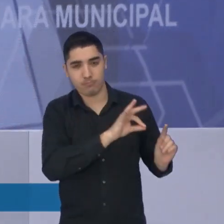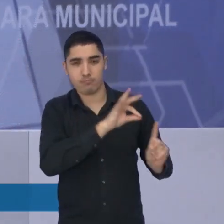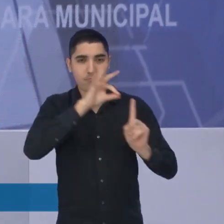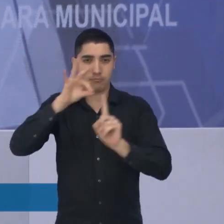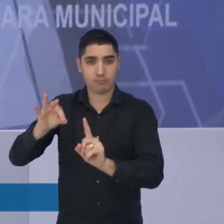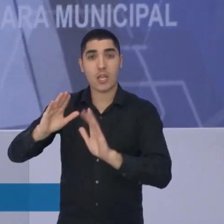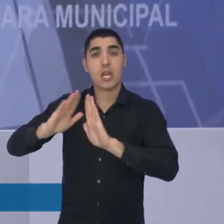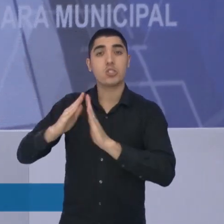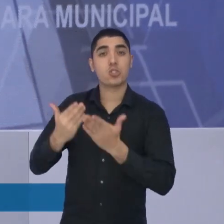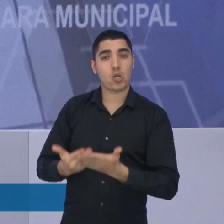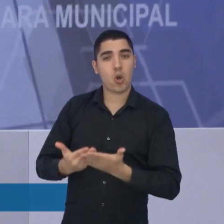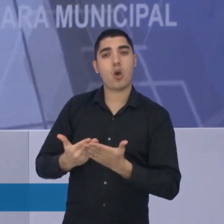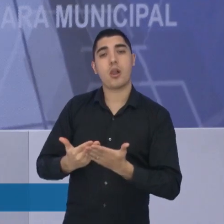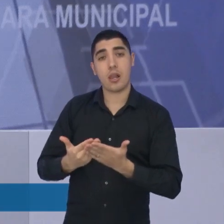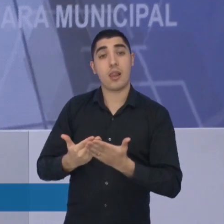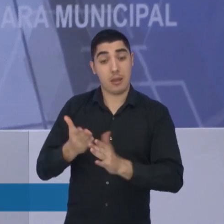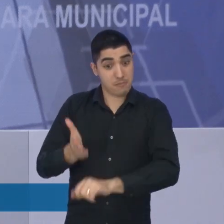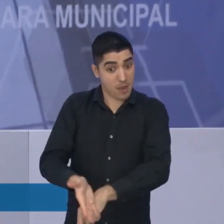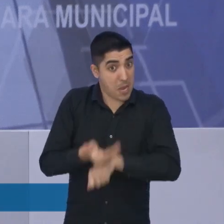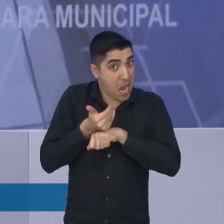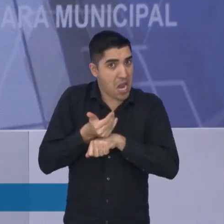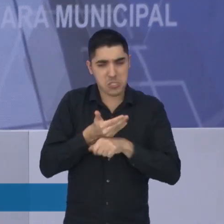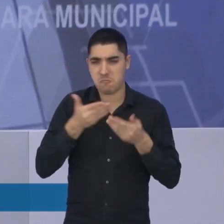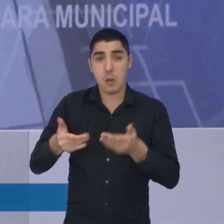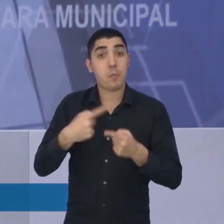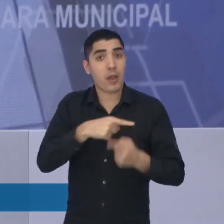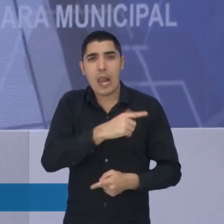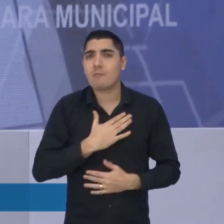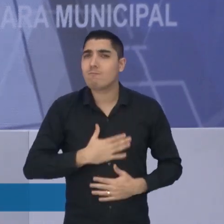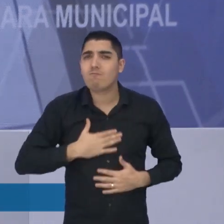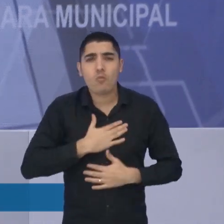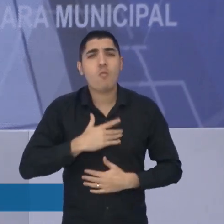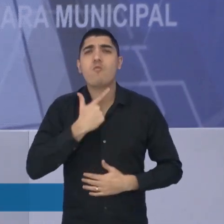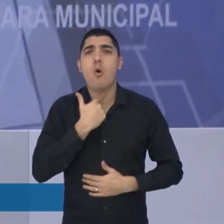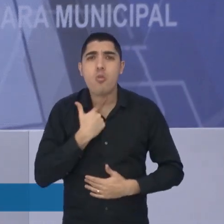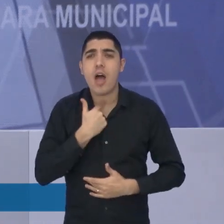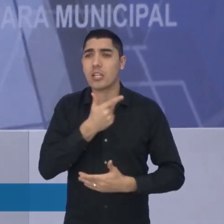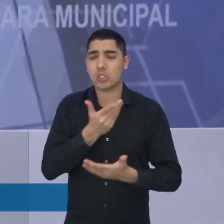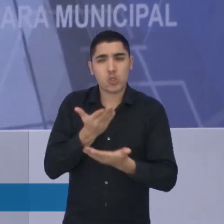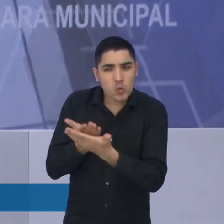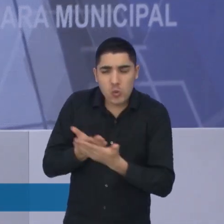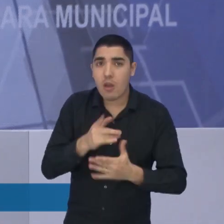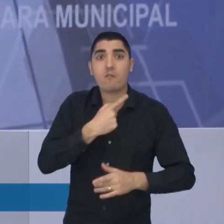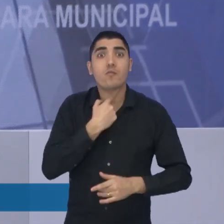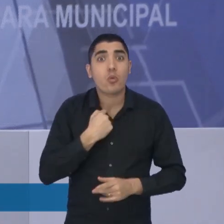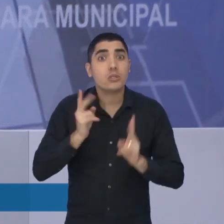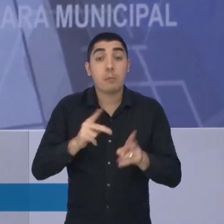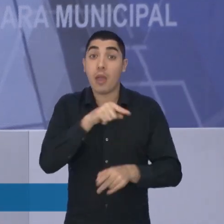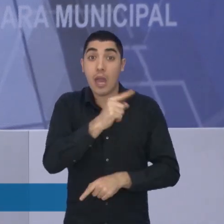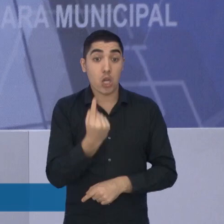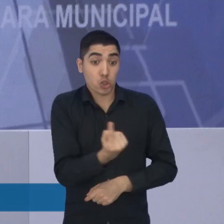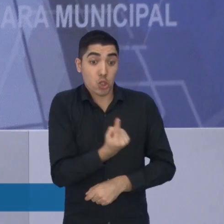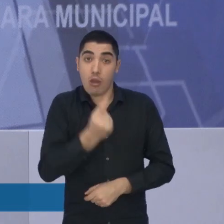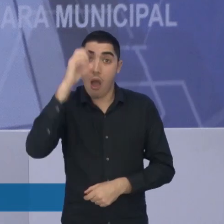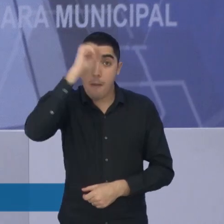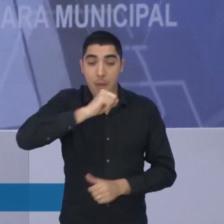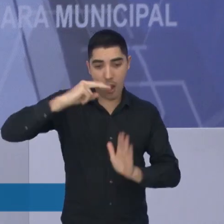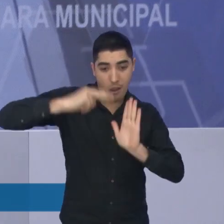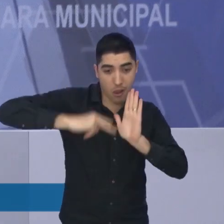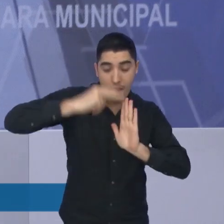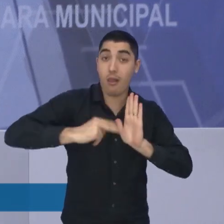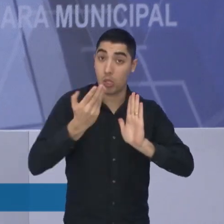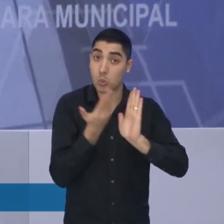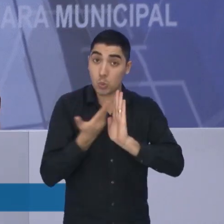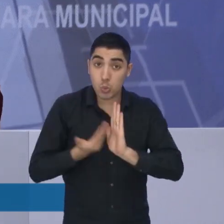pois sua vontade de estudar era tão grande que aprendeu a ler e escrever sozinha. Assistindo programa de